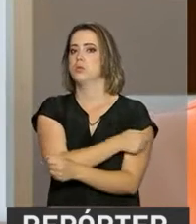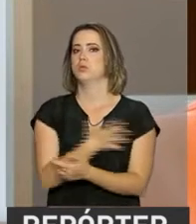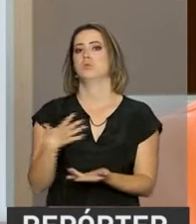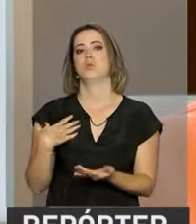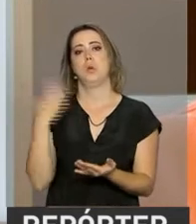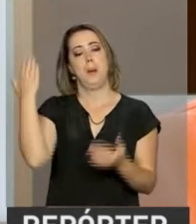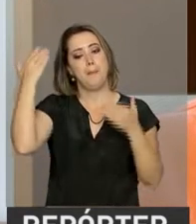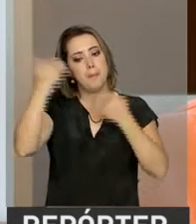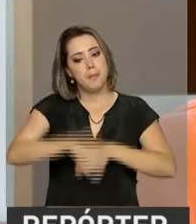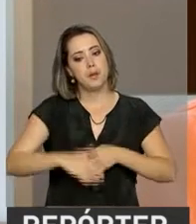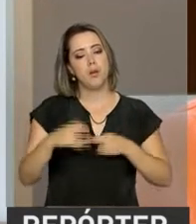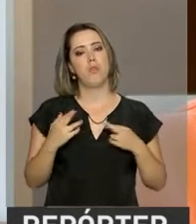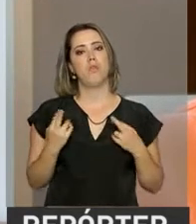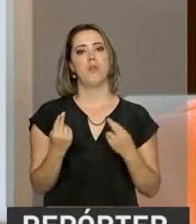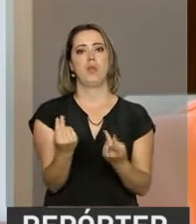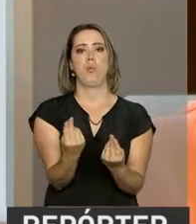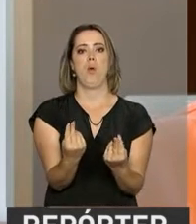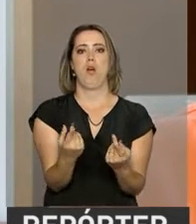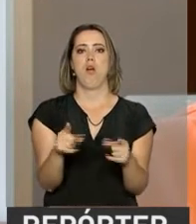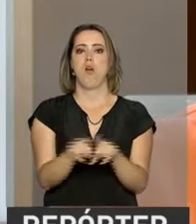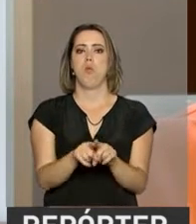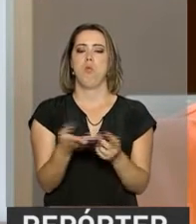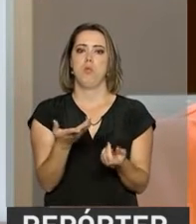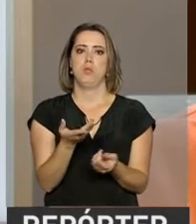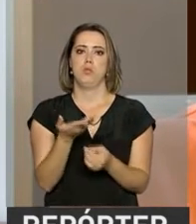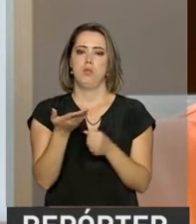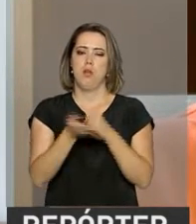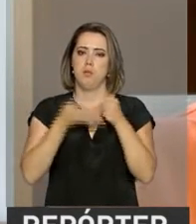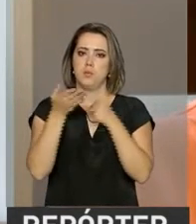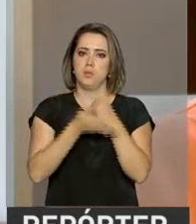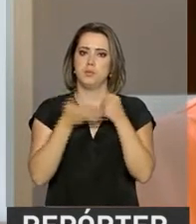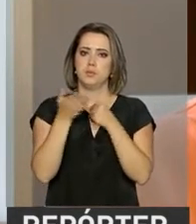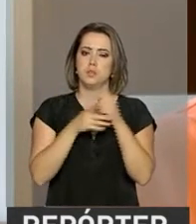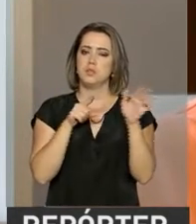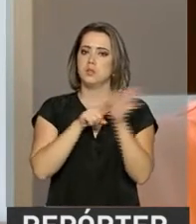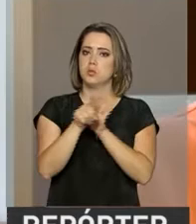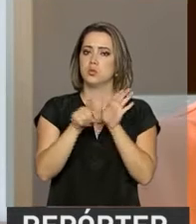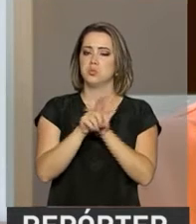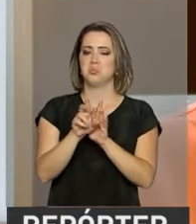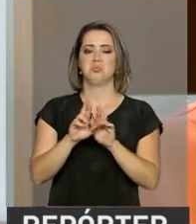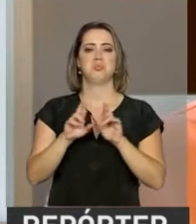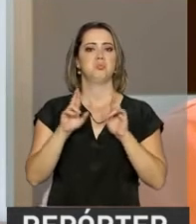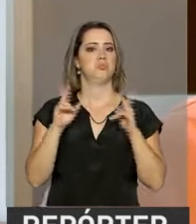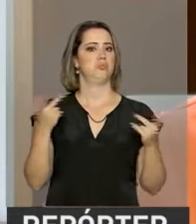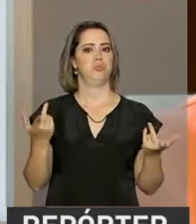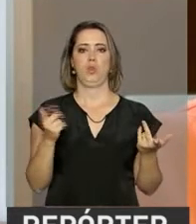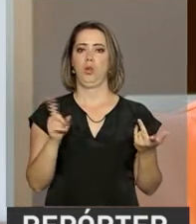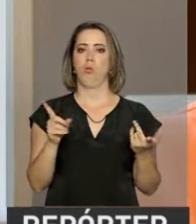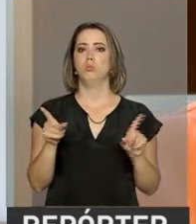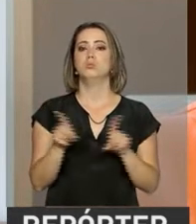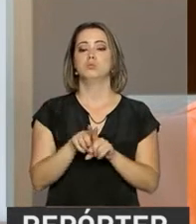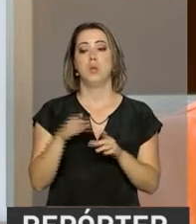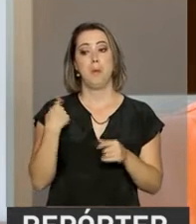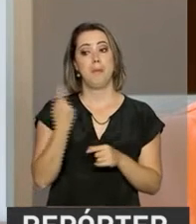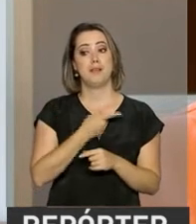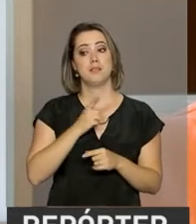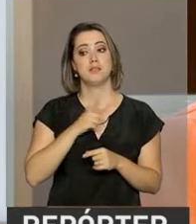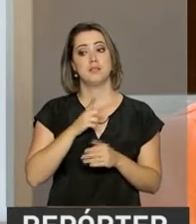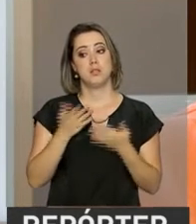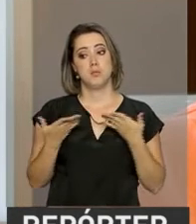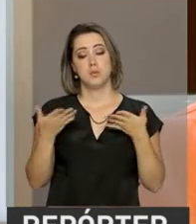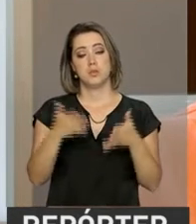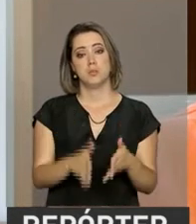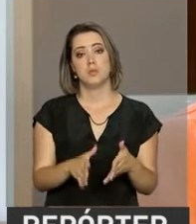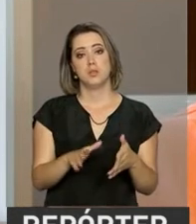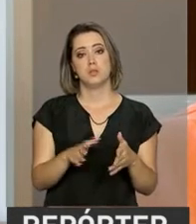das dificuldades, o nível, o tipo de questão que é proposto não mudou, mas nós vamos ter uma participação